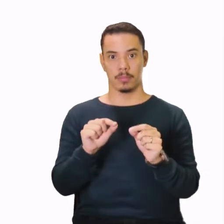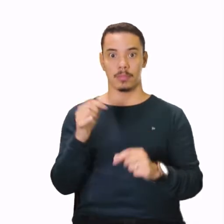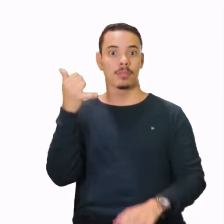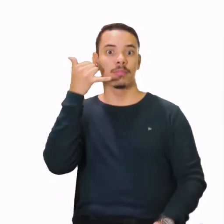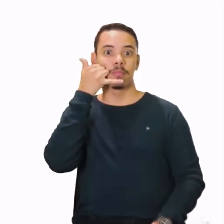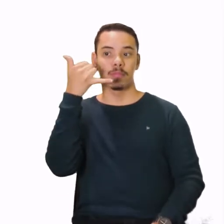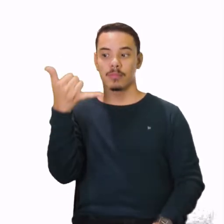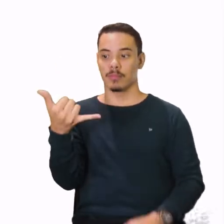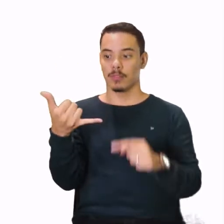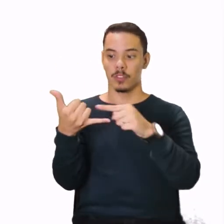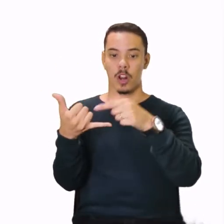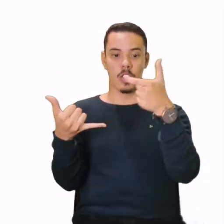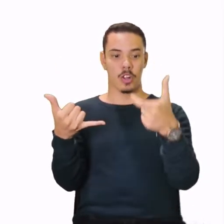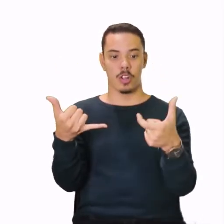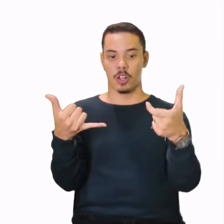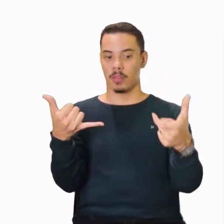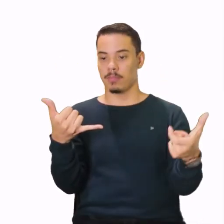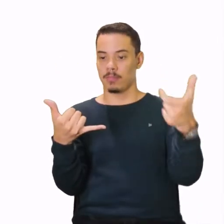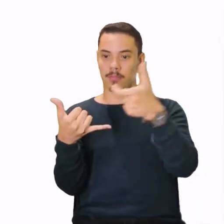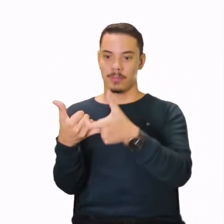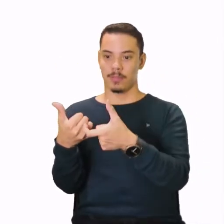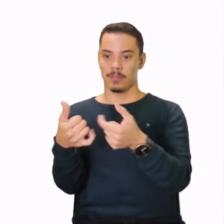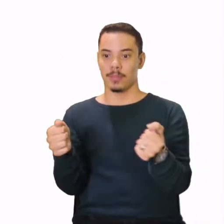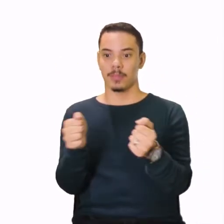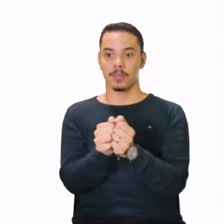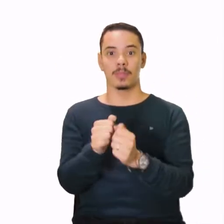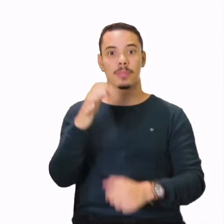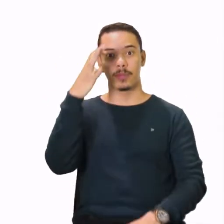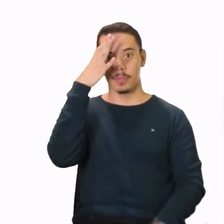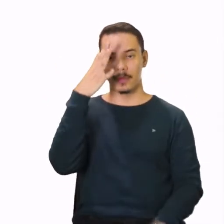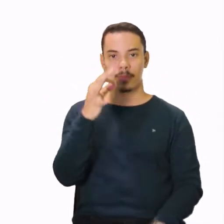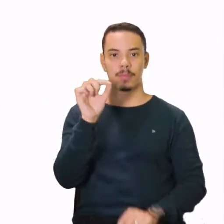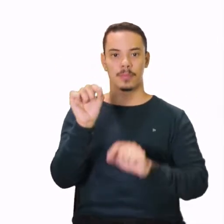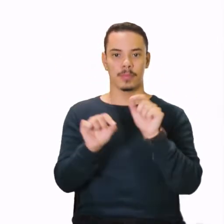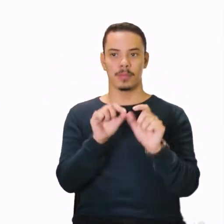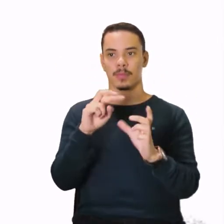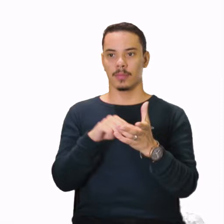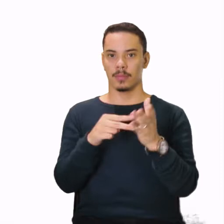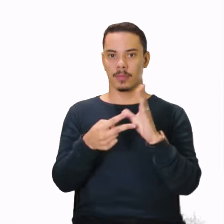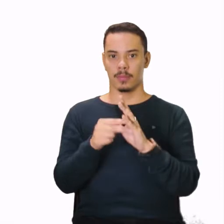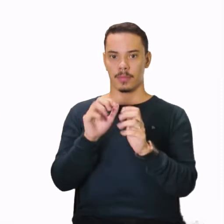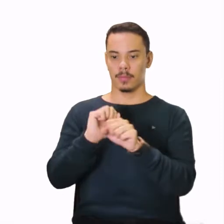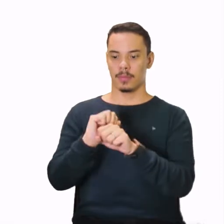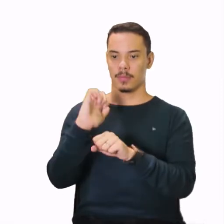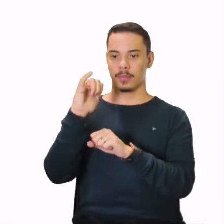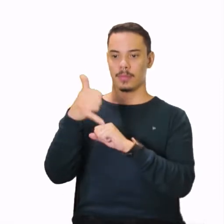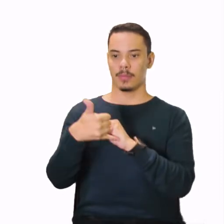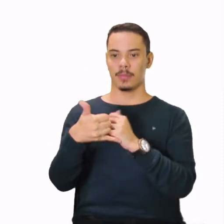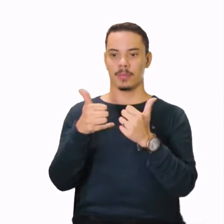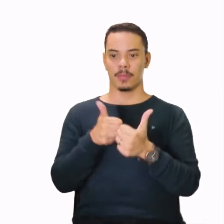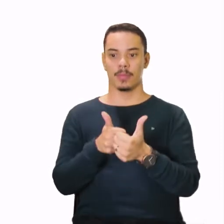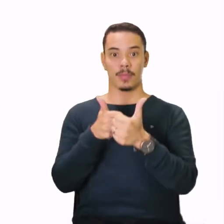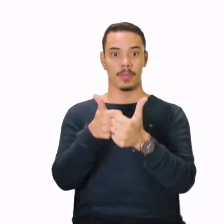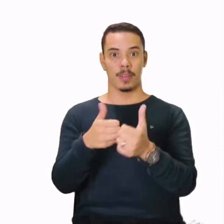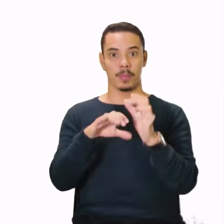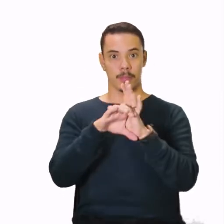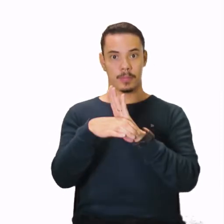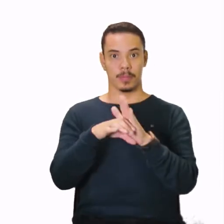celular. Então, amadinho, vamos entender direitinho o que é adjetivo conforme, né, o